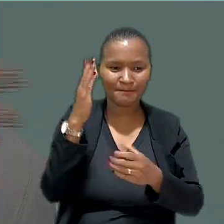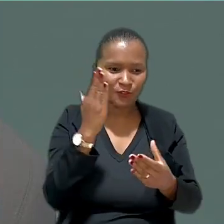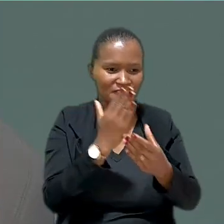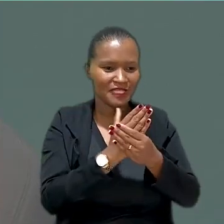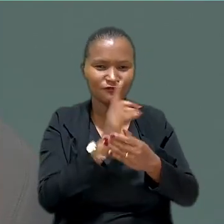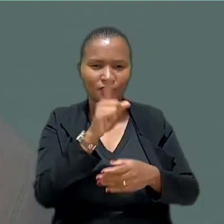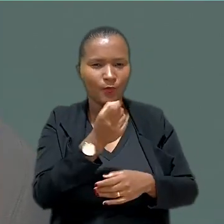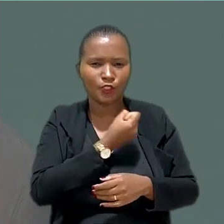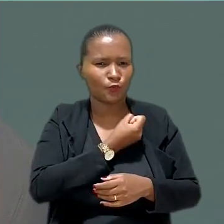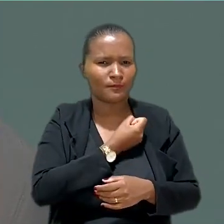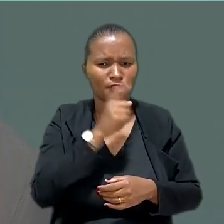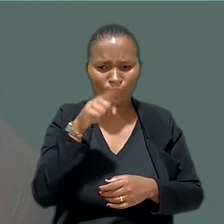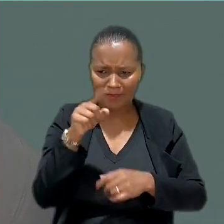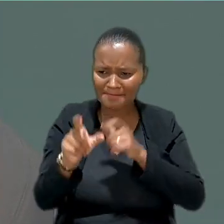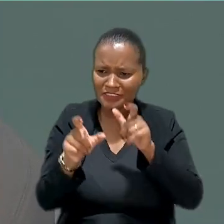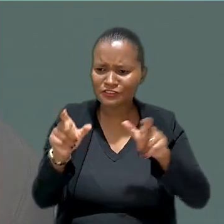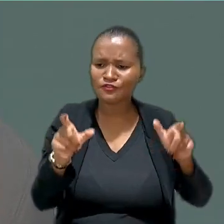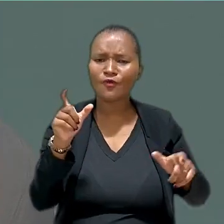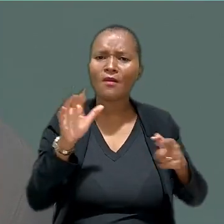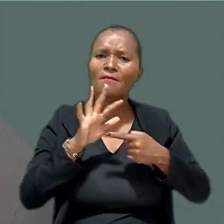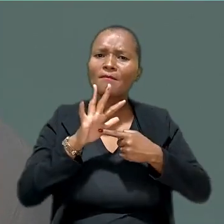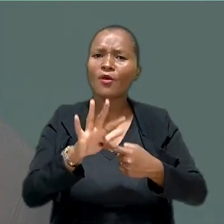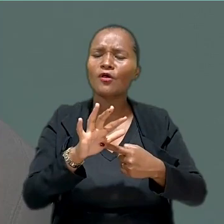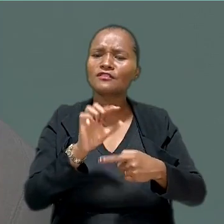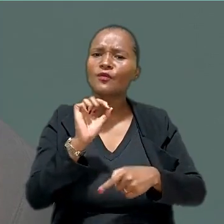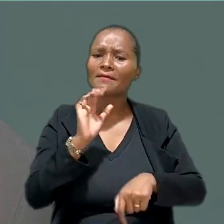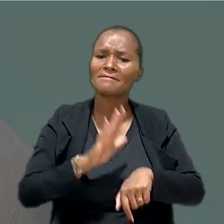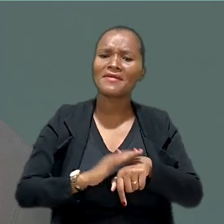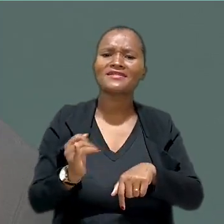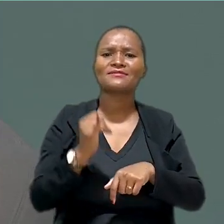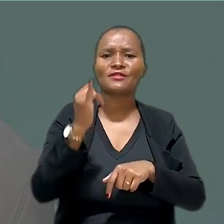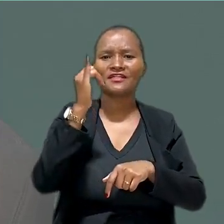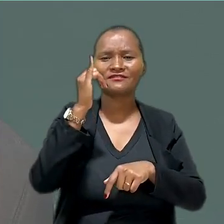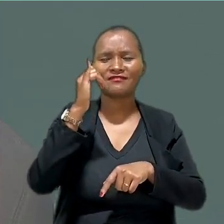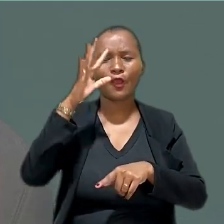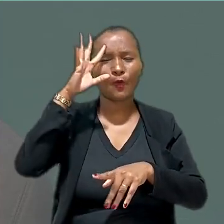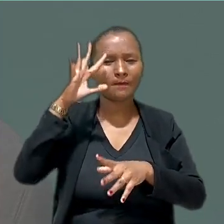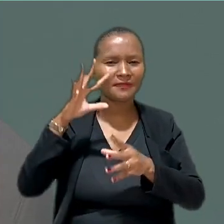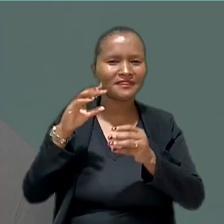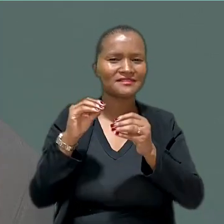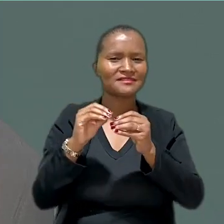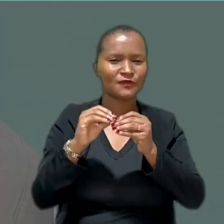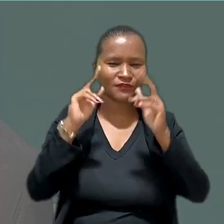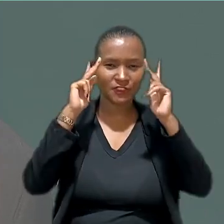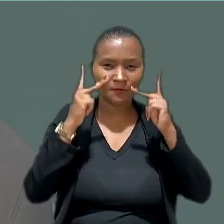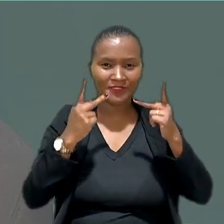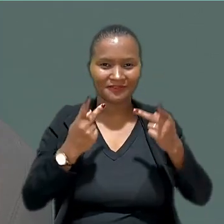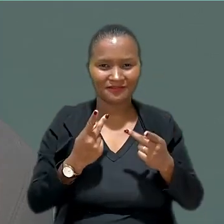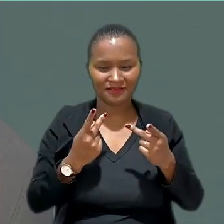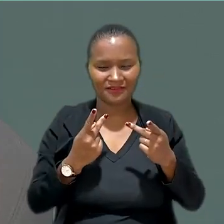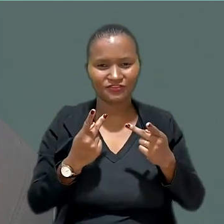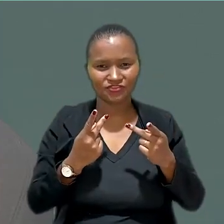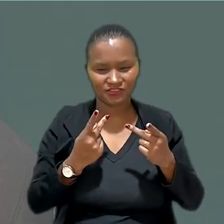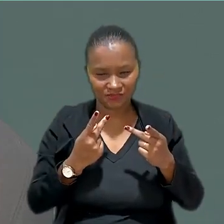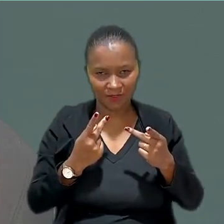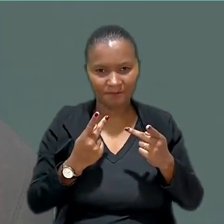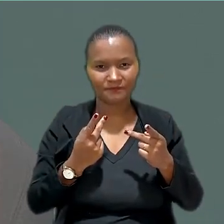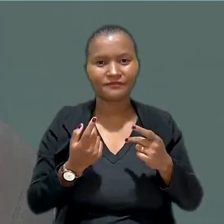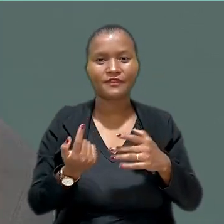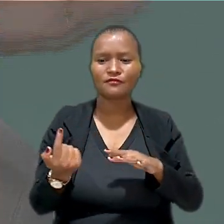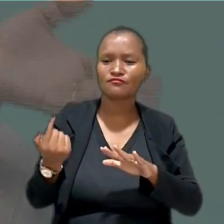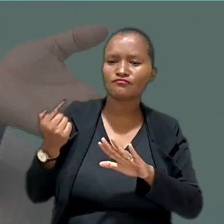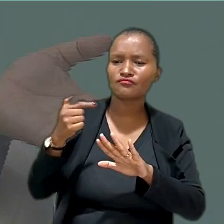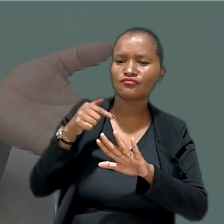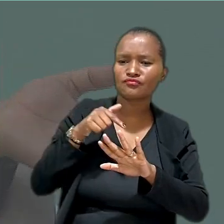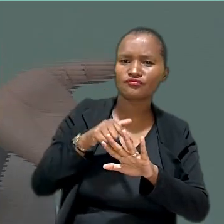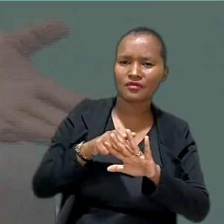números, são pessoas, transmite o que há de mais fundamental, a compreensão da humanidade do processo. Ou seja, que por trás